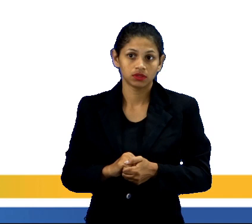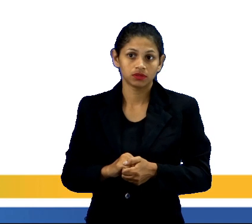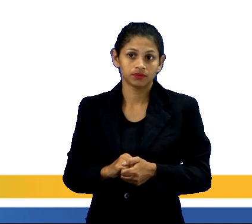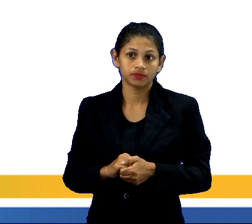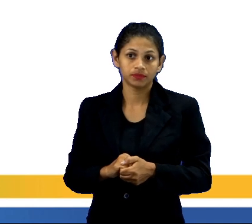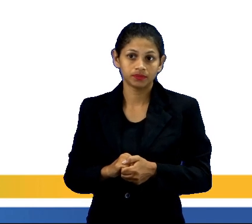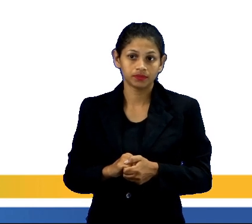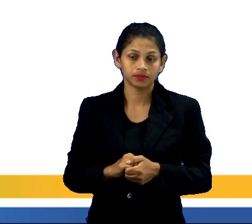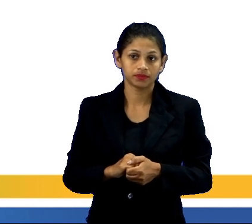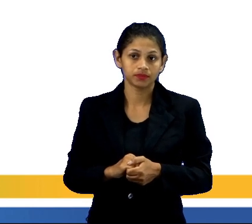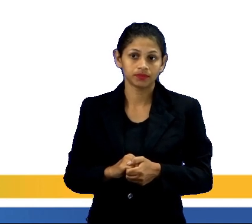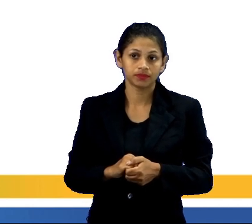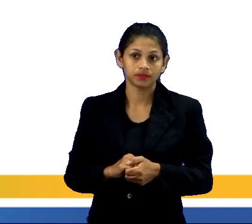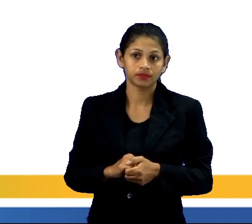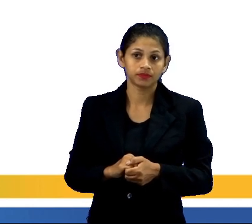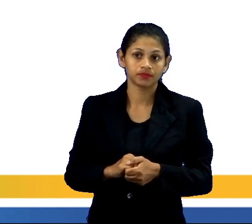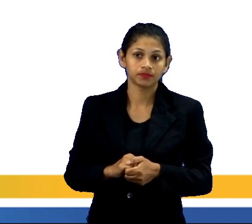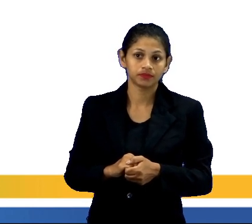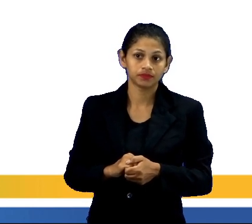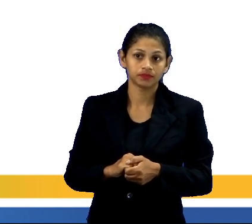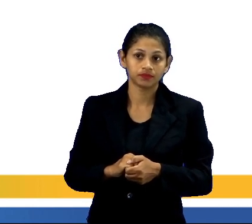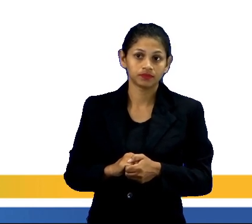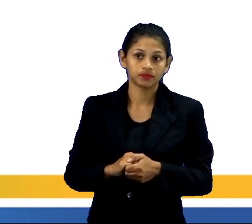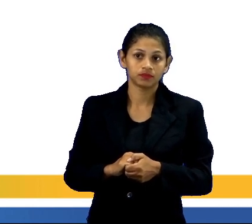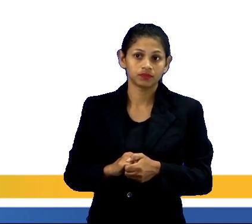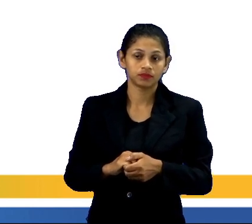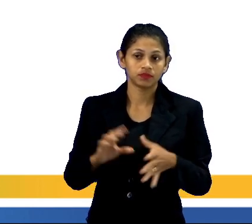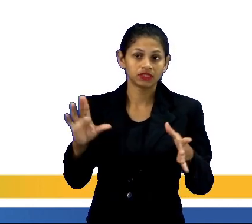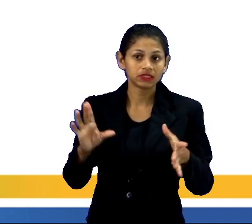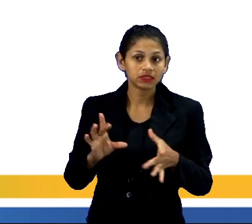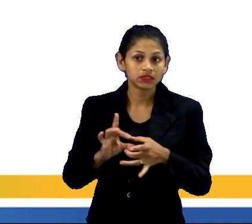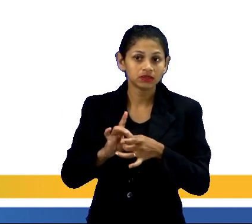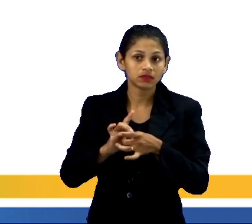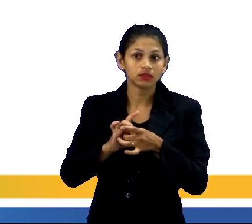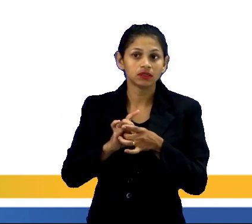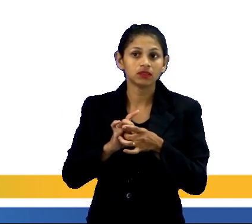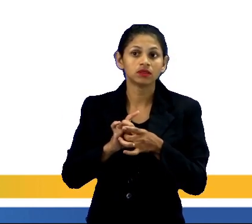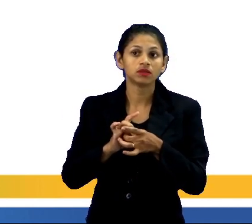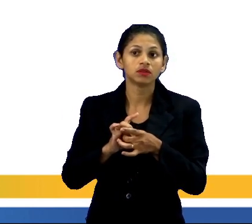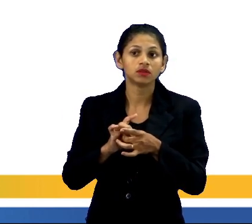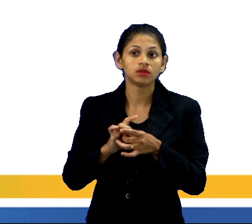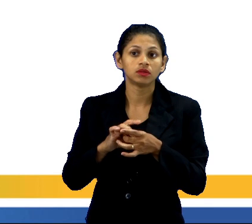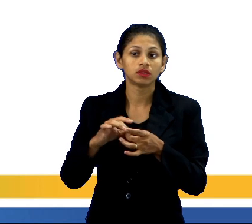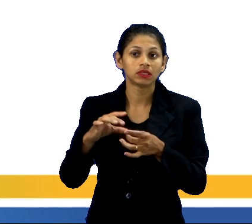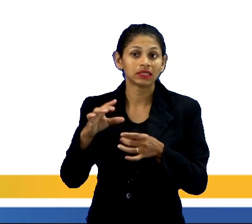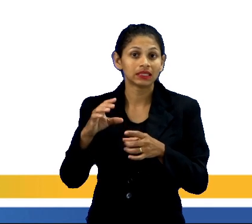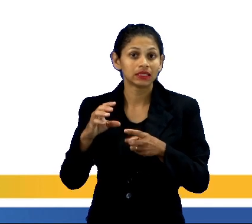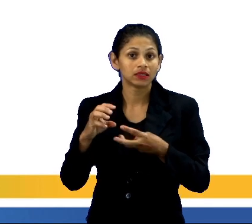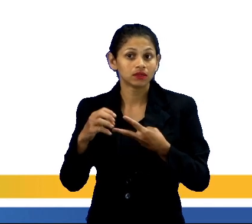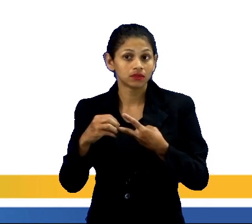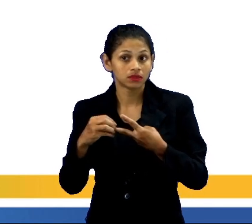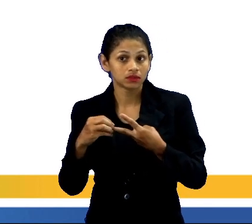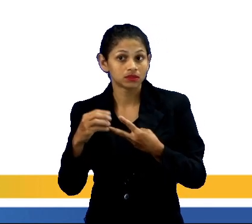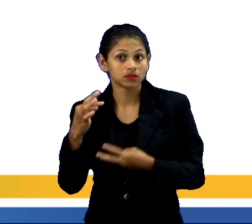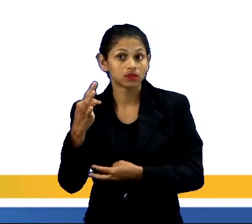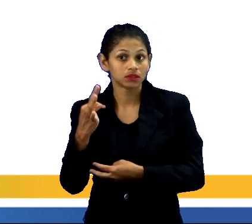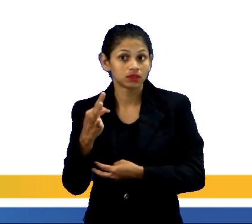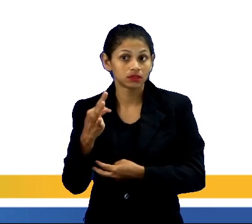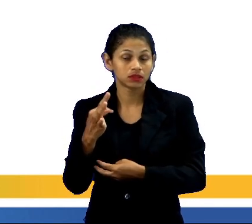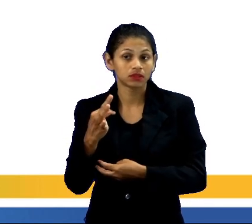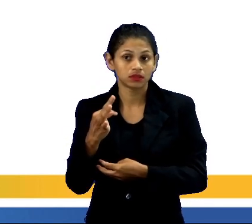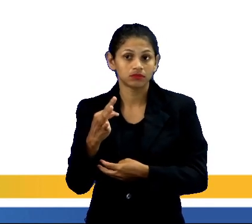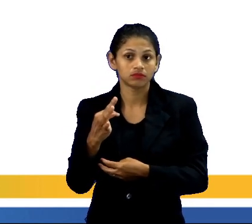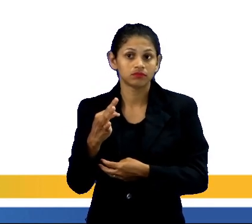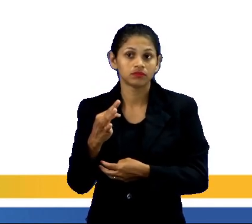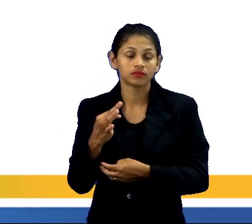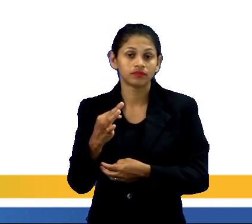uma célula do linfócito T, né, a célula do nosso sistema imune, e vai acionar os freios da célula T. Então, o